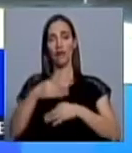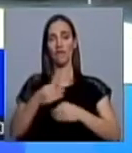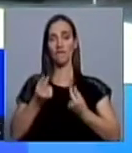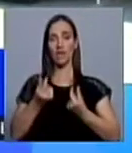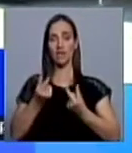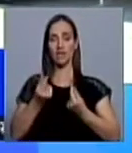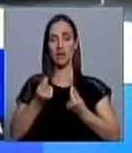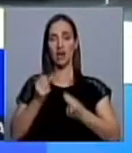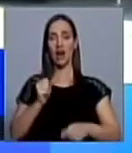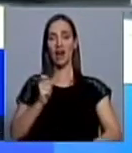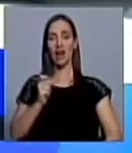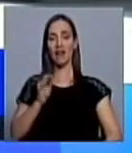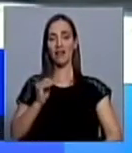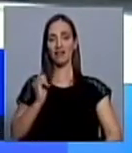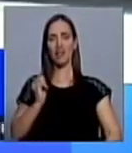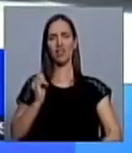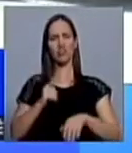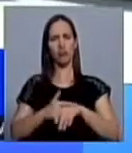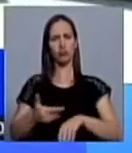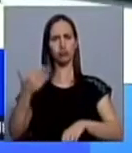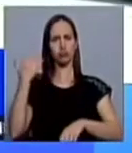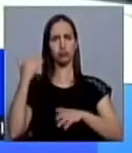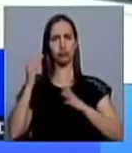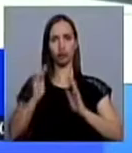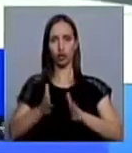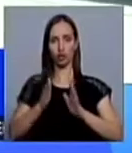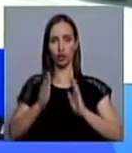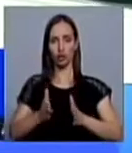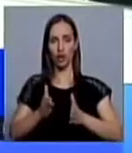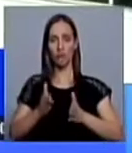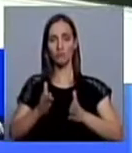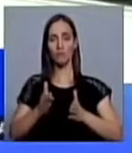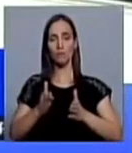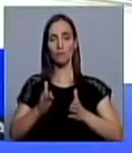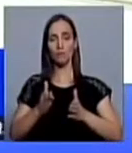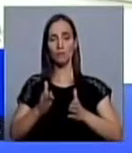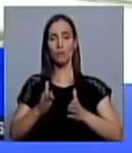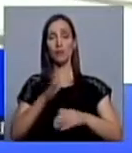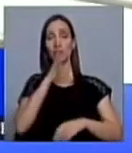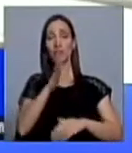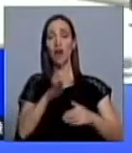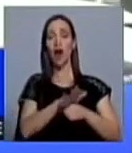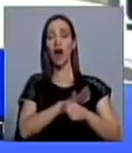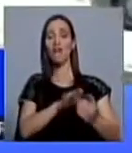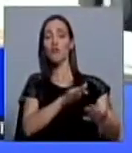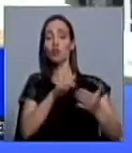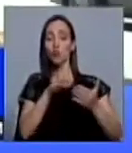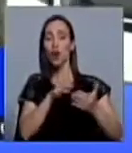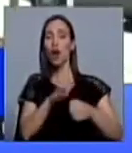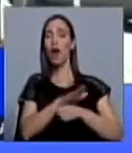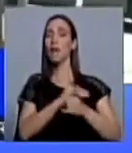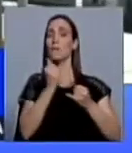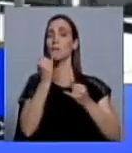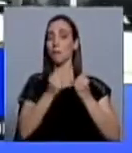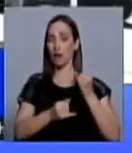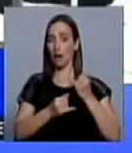GACI, há muito tempo que identificaram o futebol como uma área de risco. E, portanto, aqui